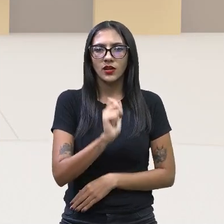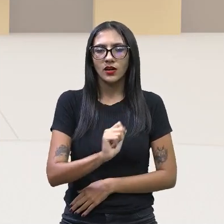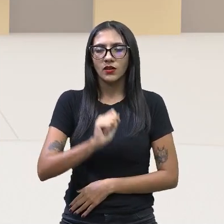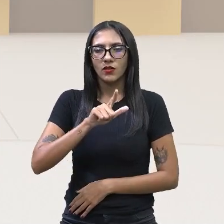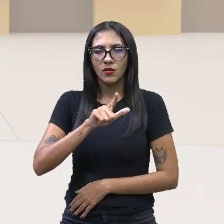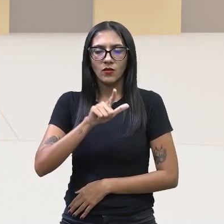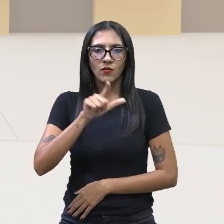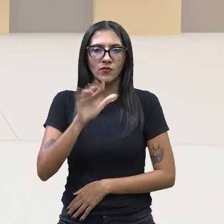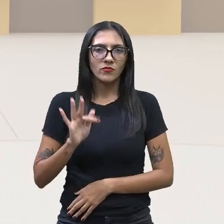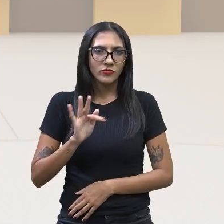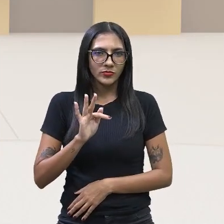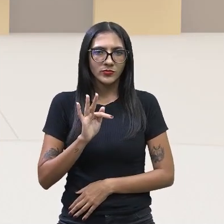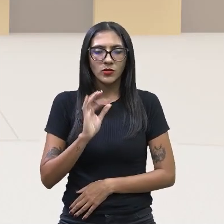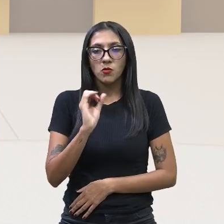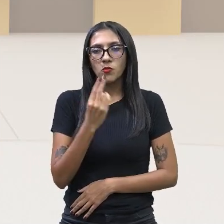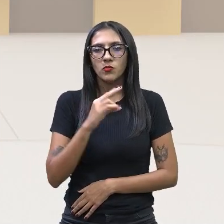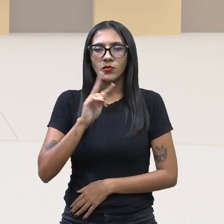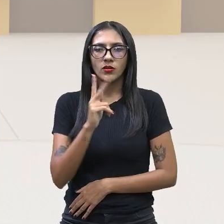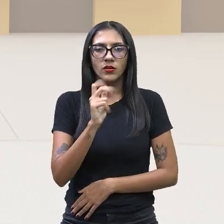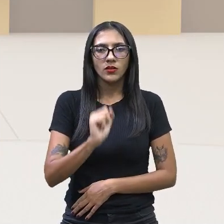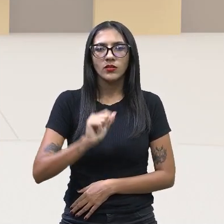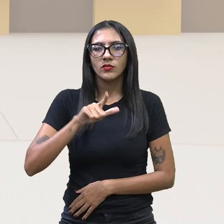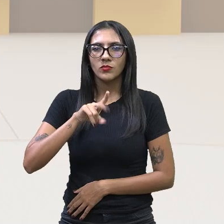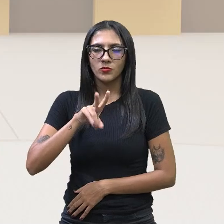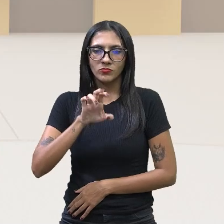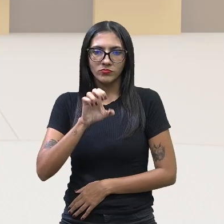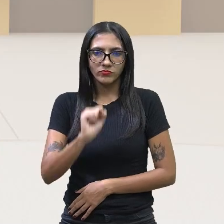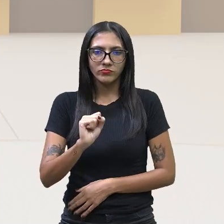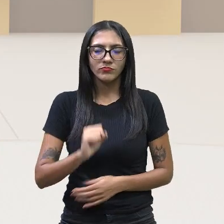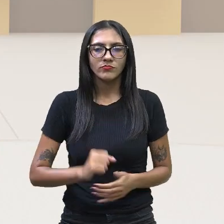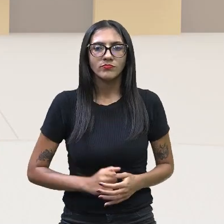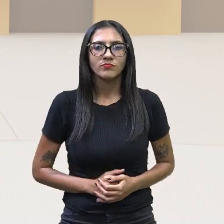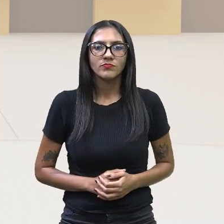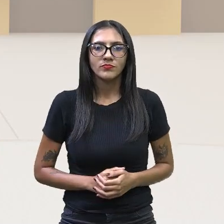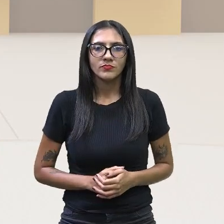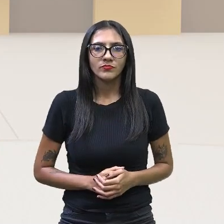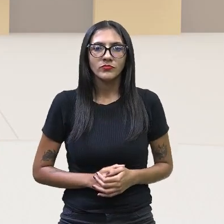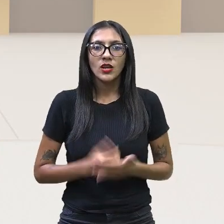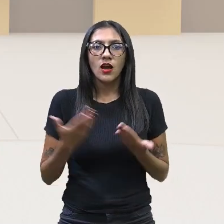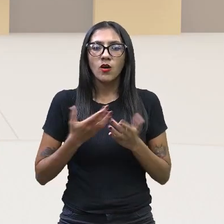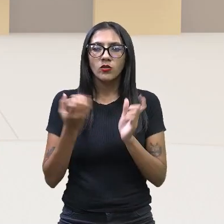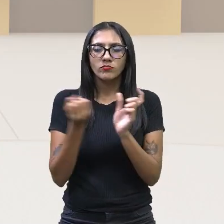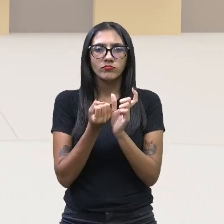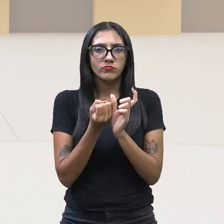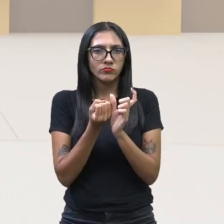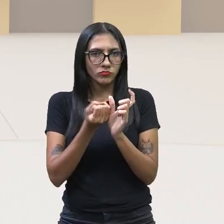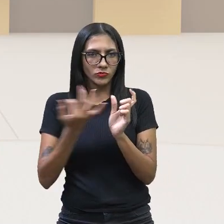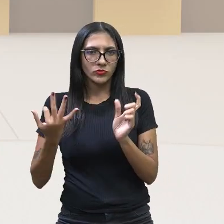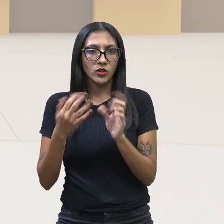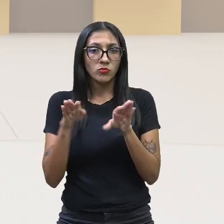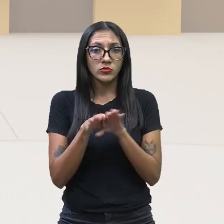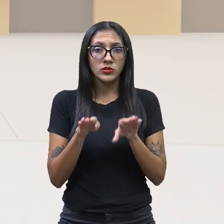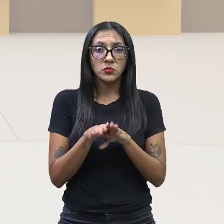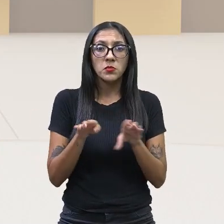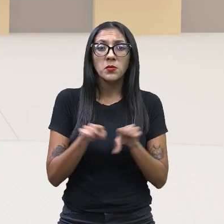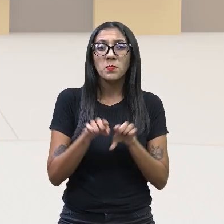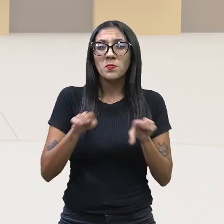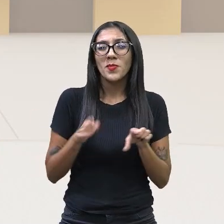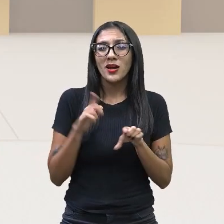metades. Anotando, olha só. Continuando agora falando de palavras no plural também, formas